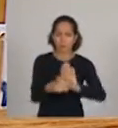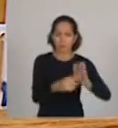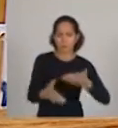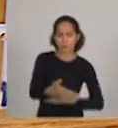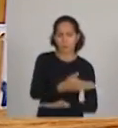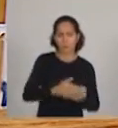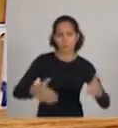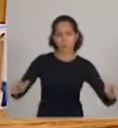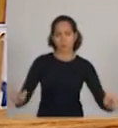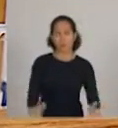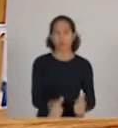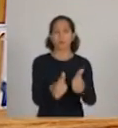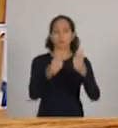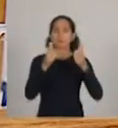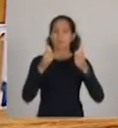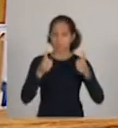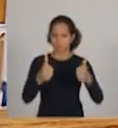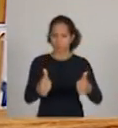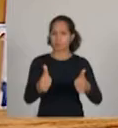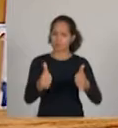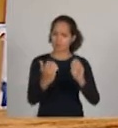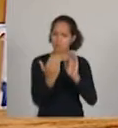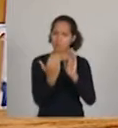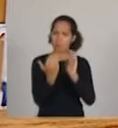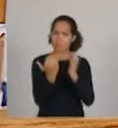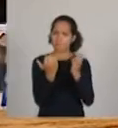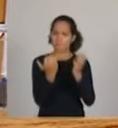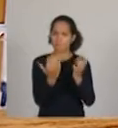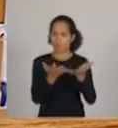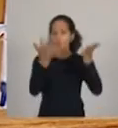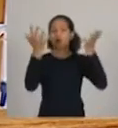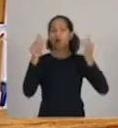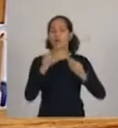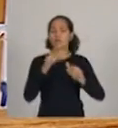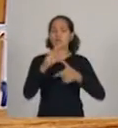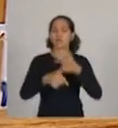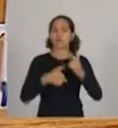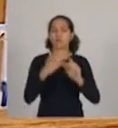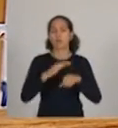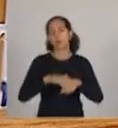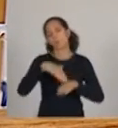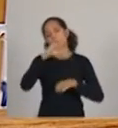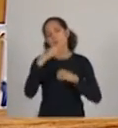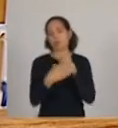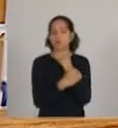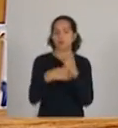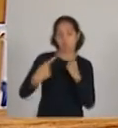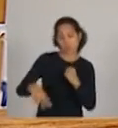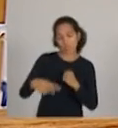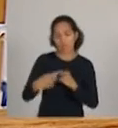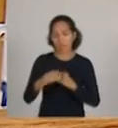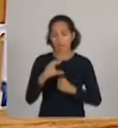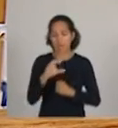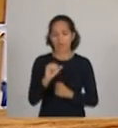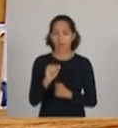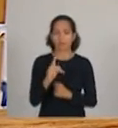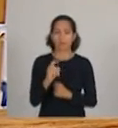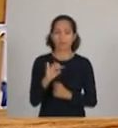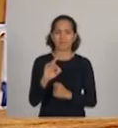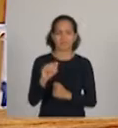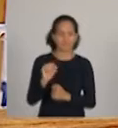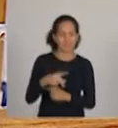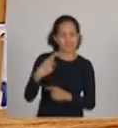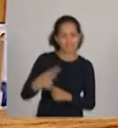seja cada vez mais destacado e trabalhe com mais segurança. A Capitania dos Portos Espírito Santo tem uma